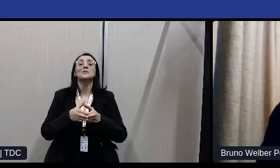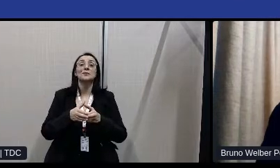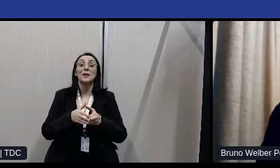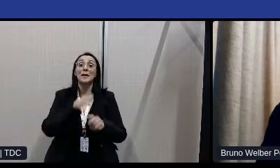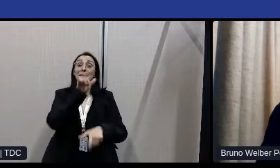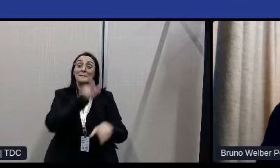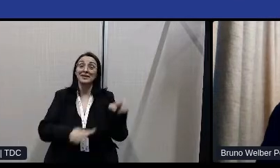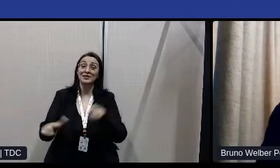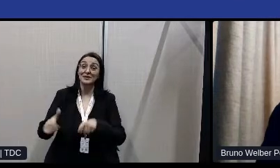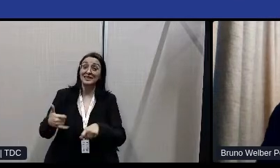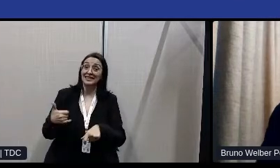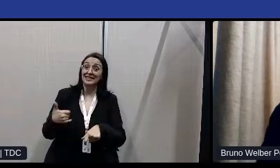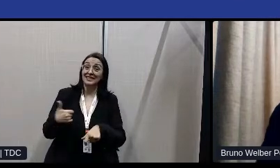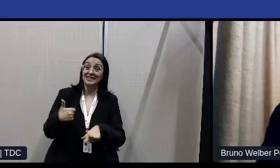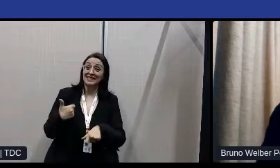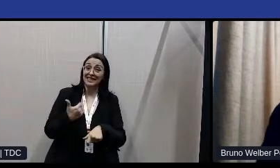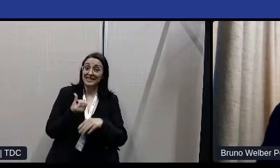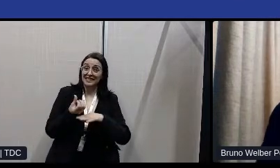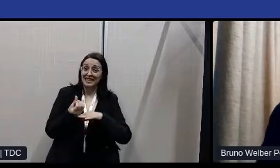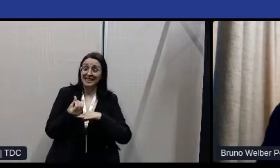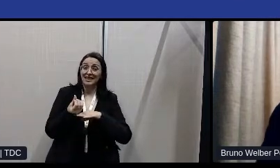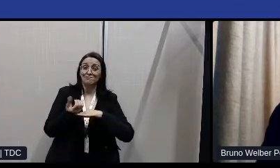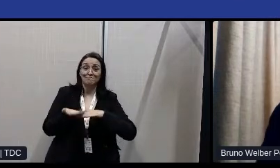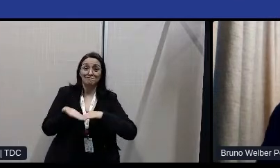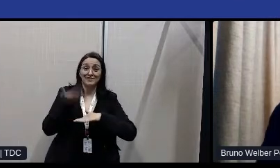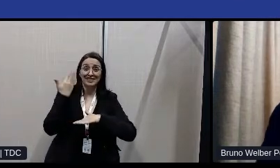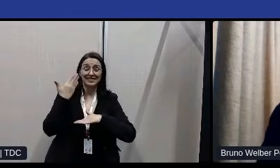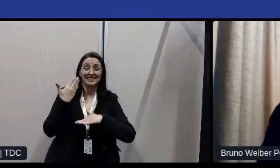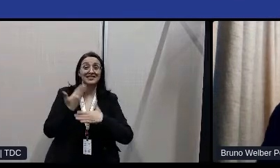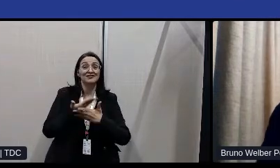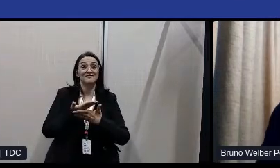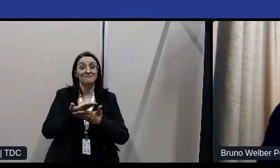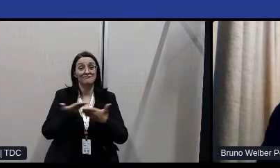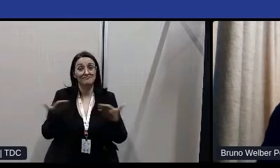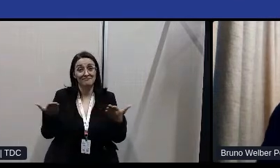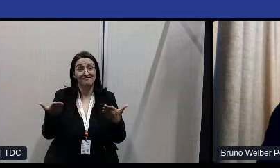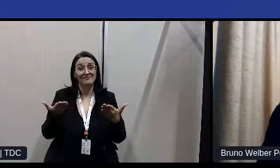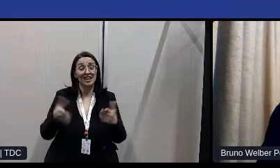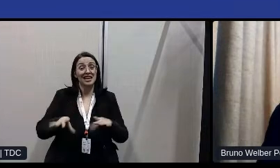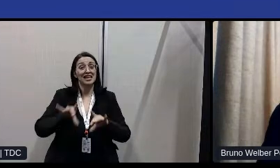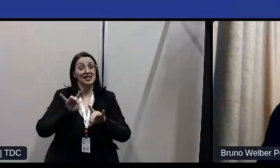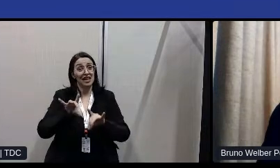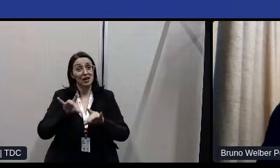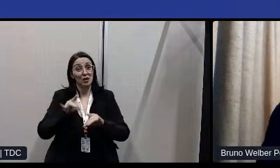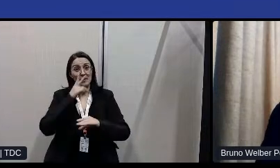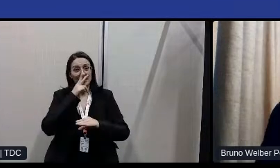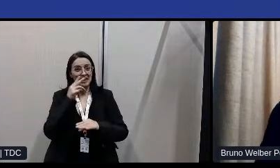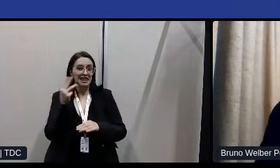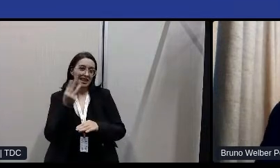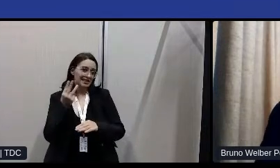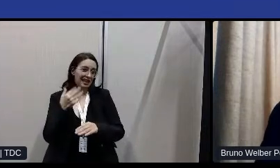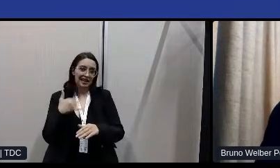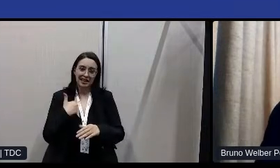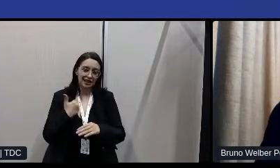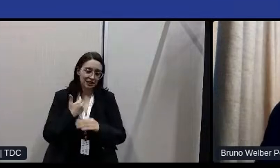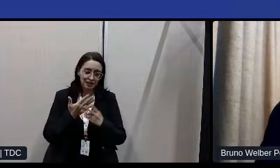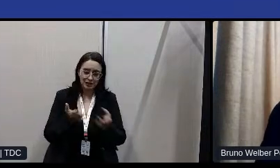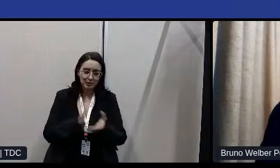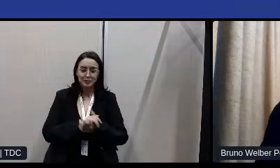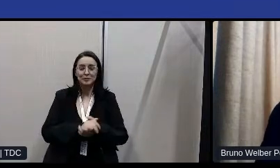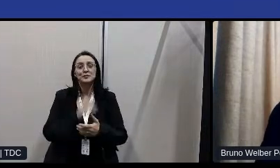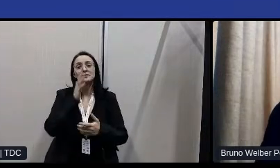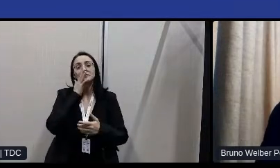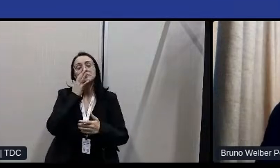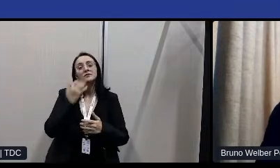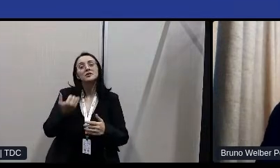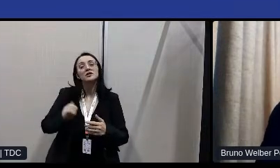com 60 anos a mais. É o nosso grupo aí da tecnicamente terceira idade. Quando a gente vê esse número aqui